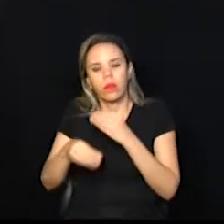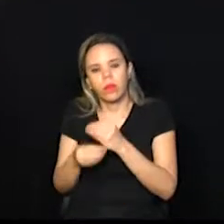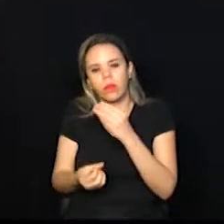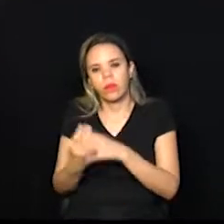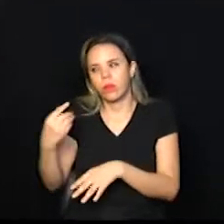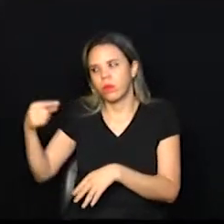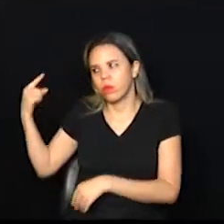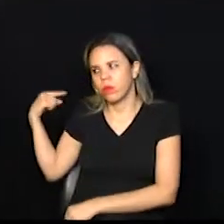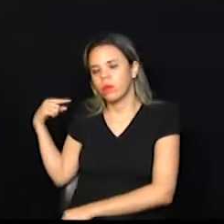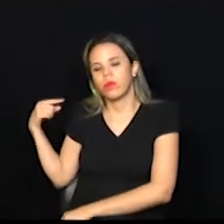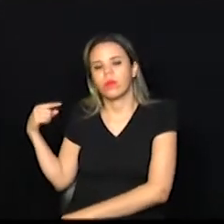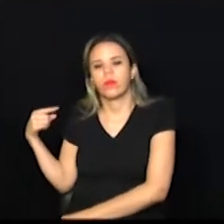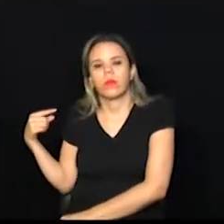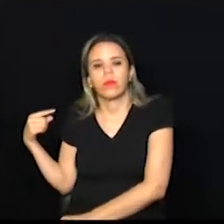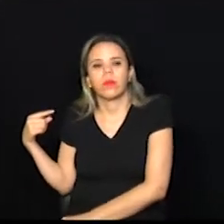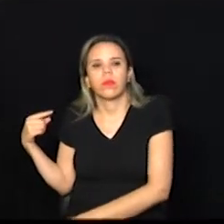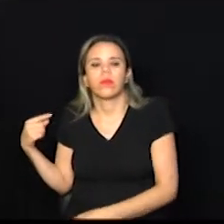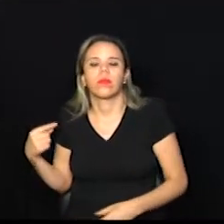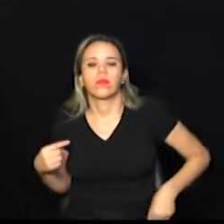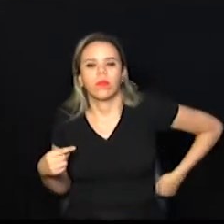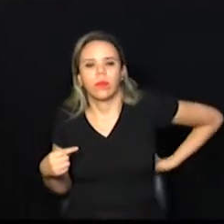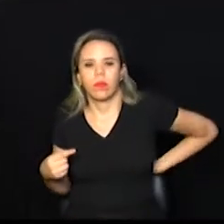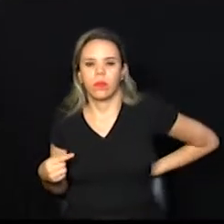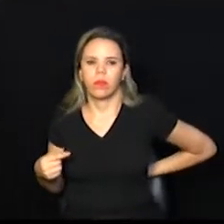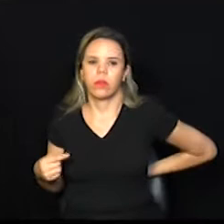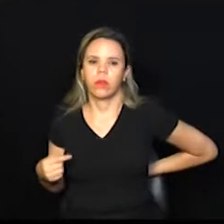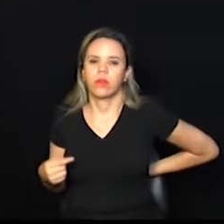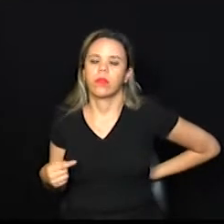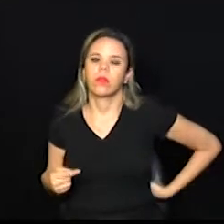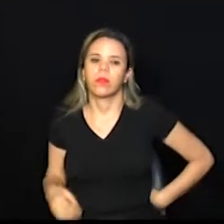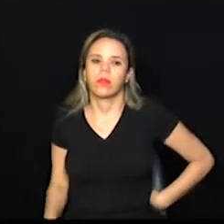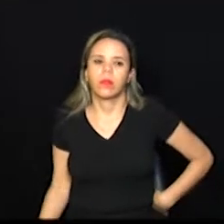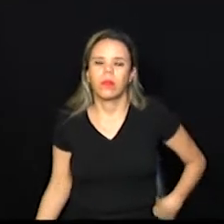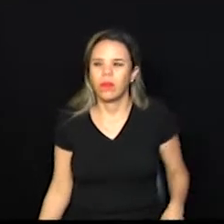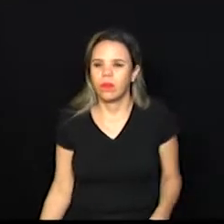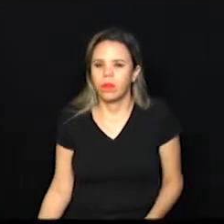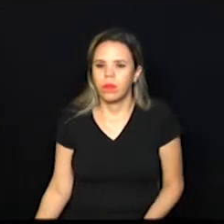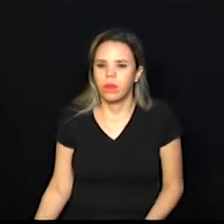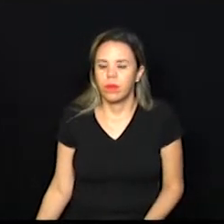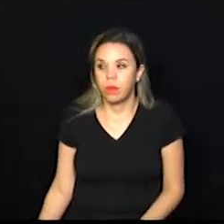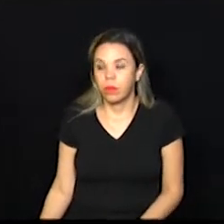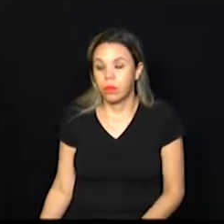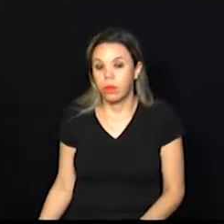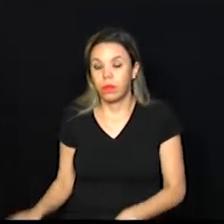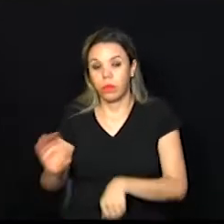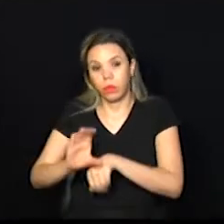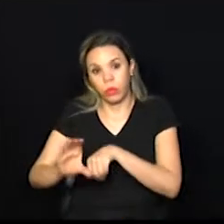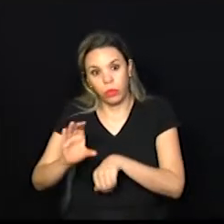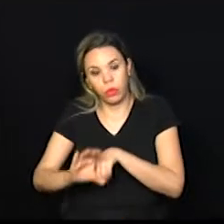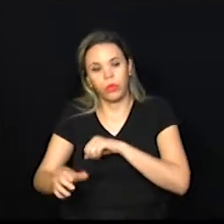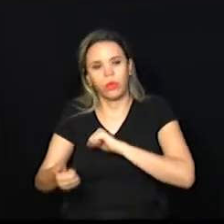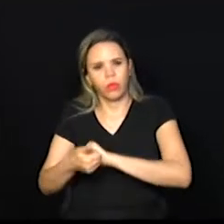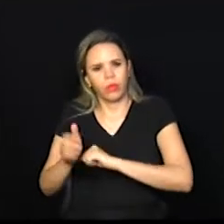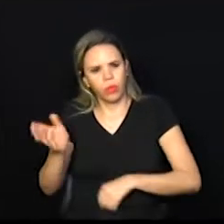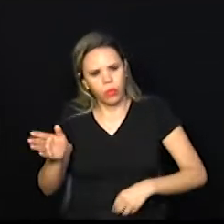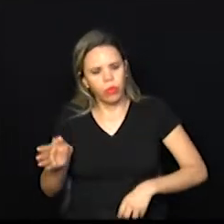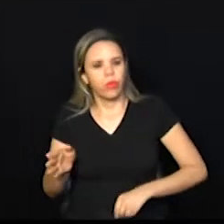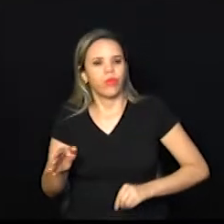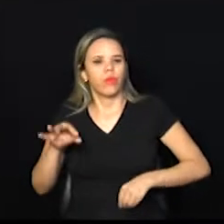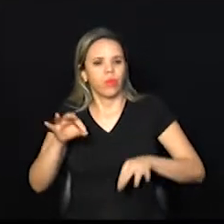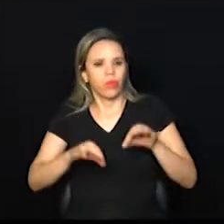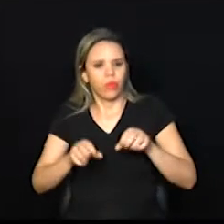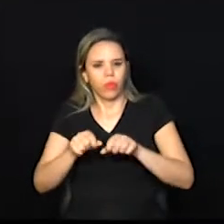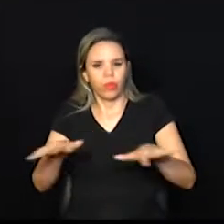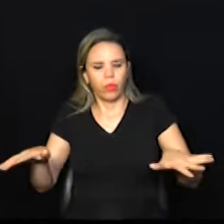territórios. Tá? Volta só um pouquinho, Val, por favor. Curso de qualificação, já falei. Oficina de distribuição